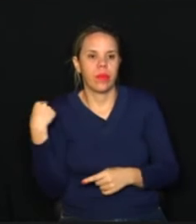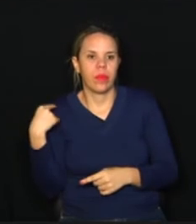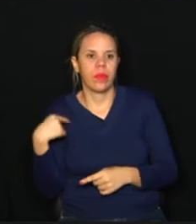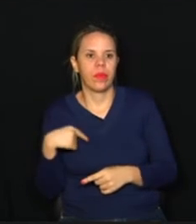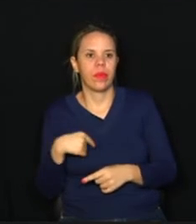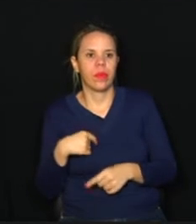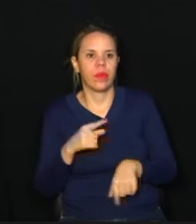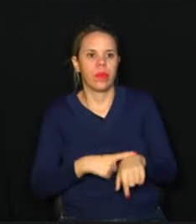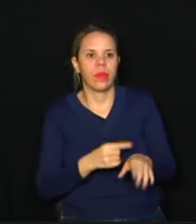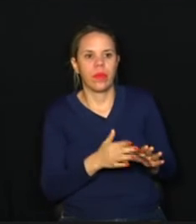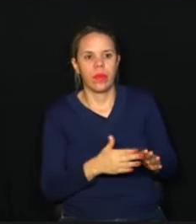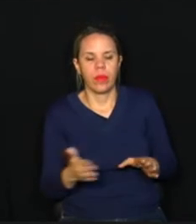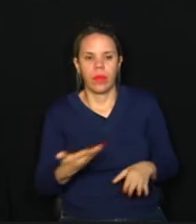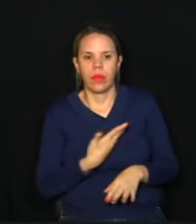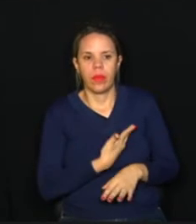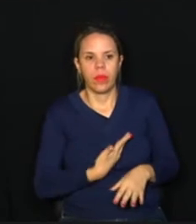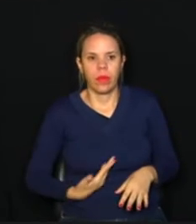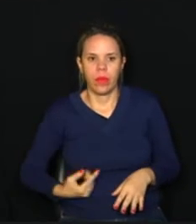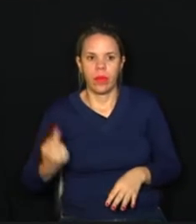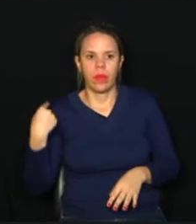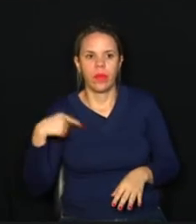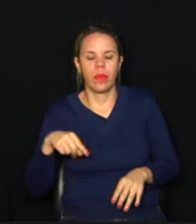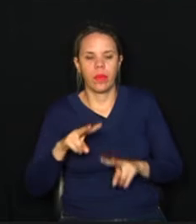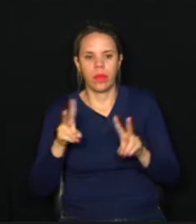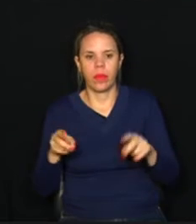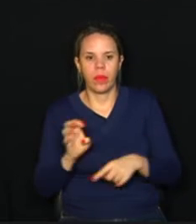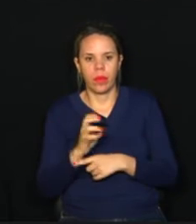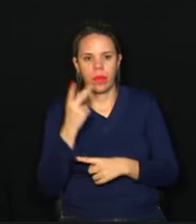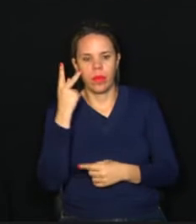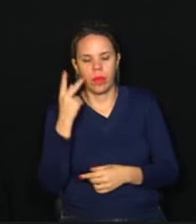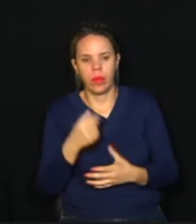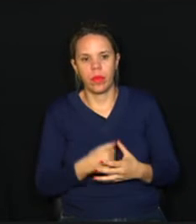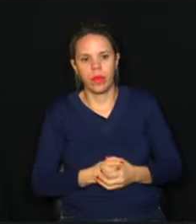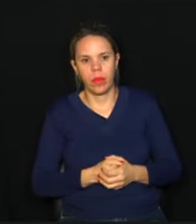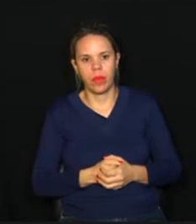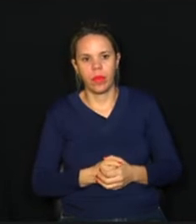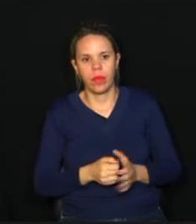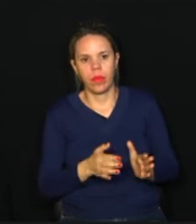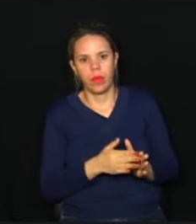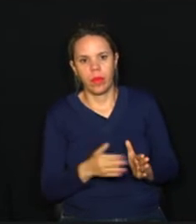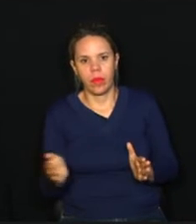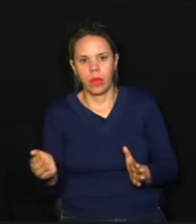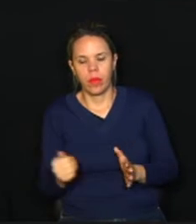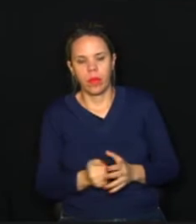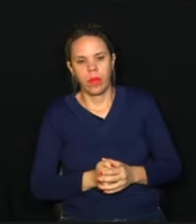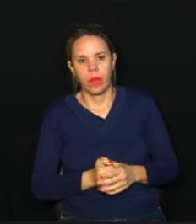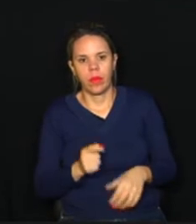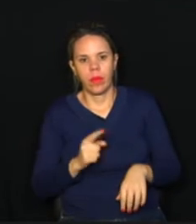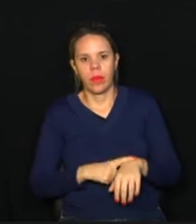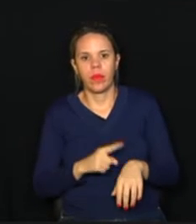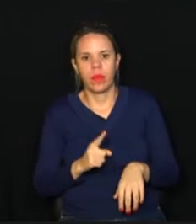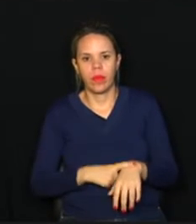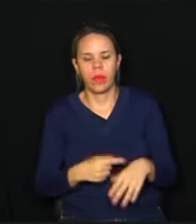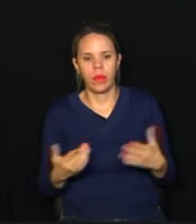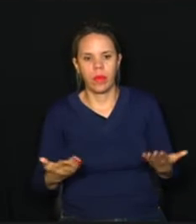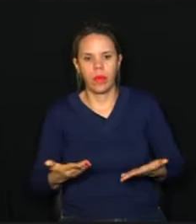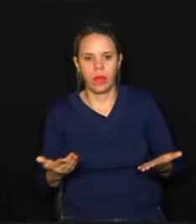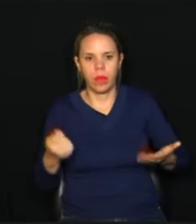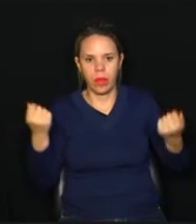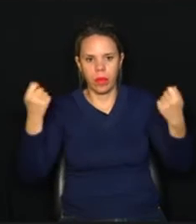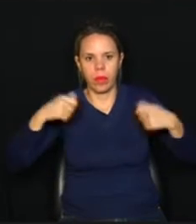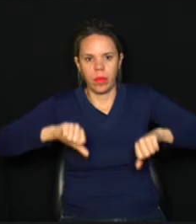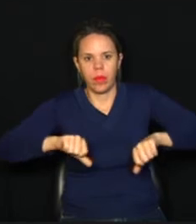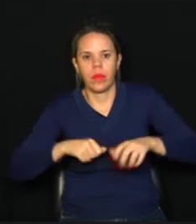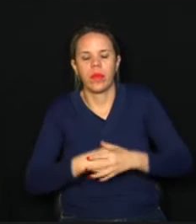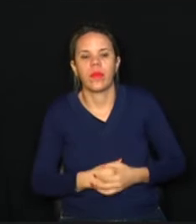certo tempo pelos governos respectivos do Estado de São Paulo no último período, esse momento atual agrava ainda